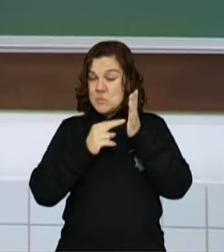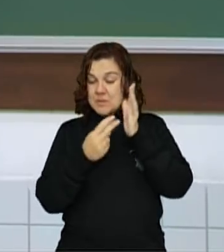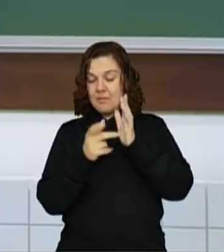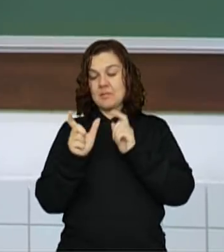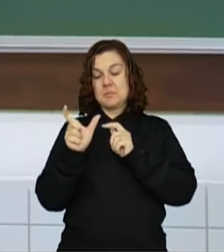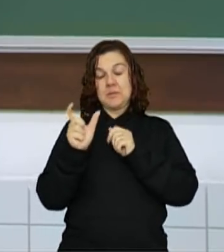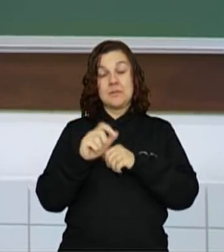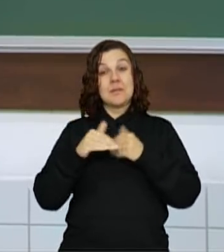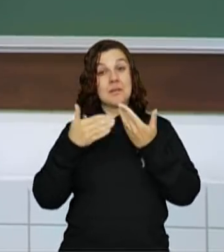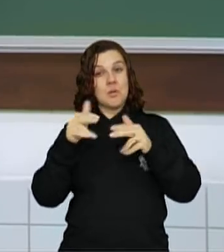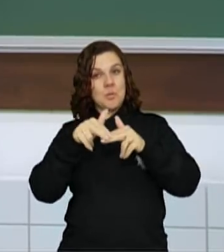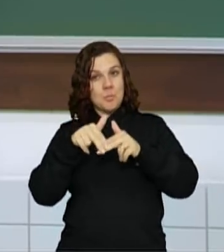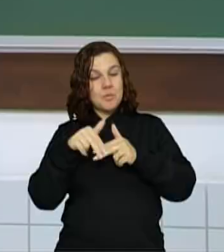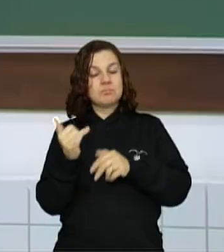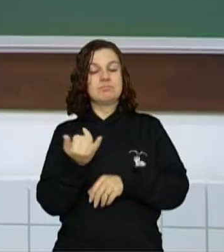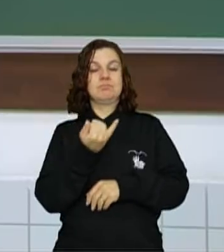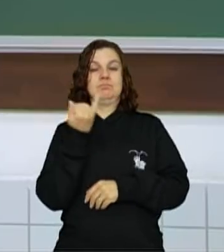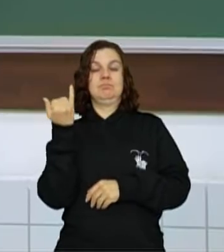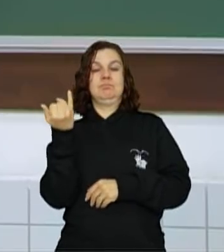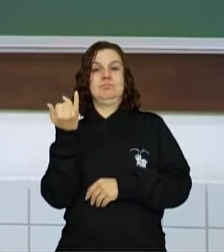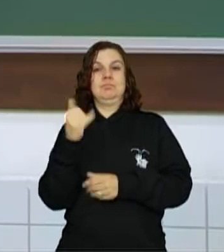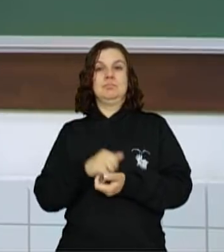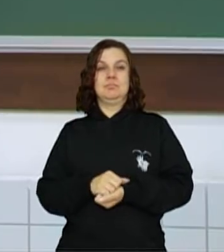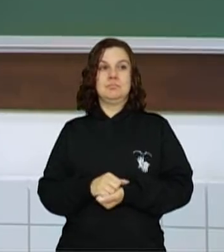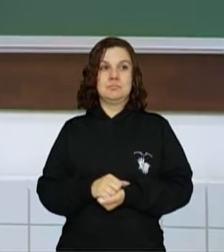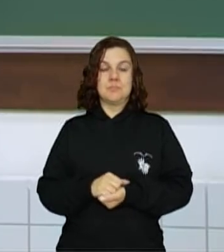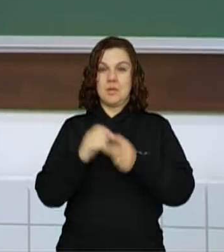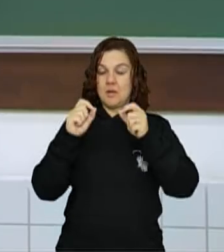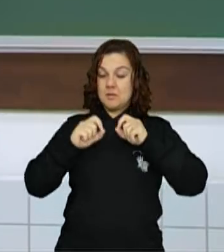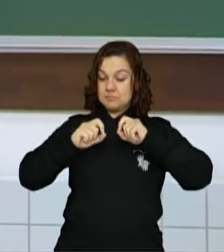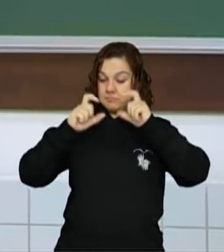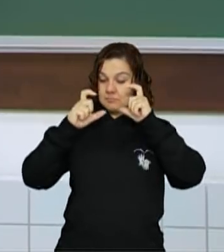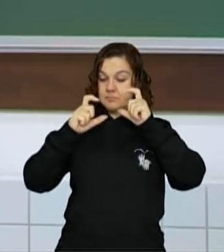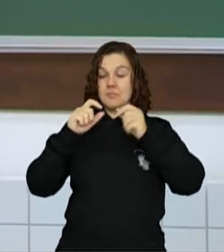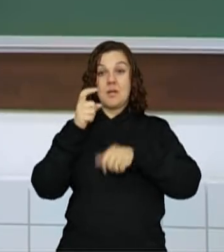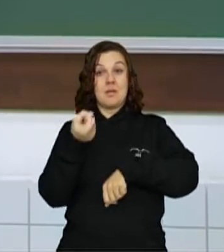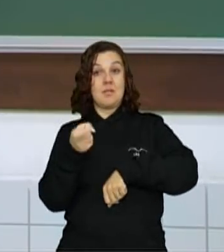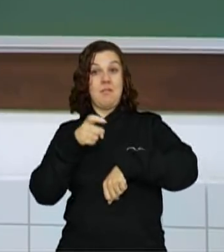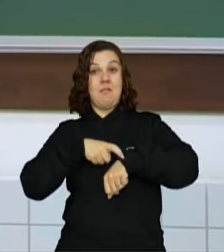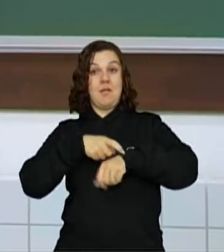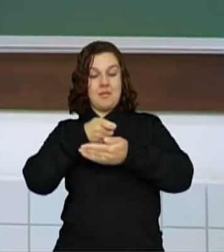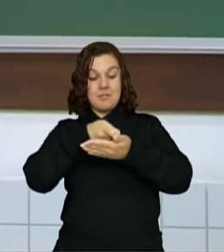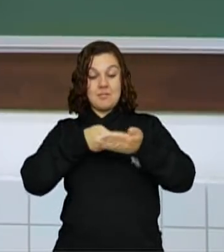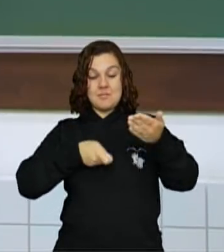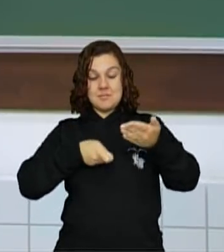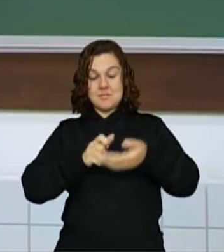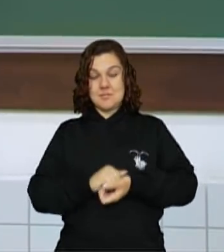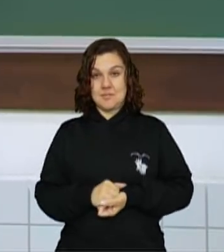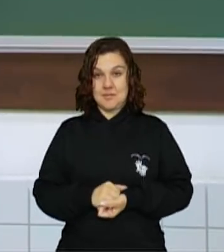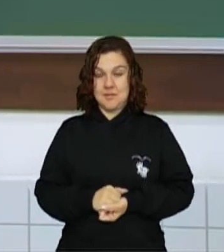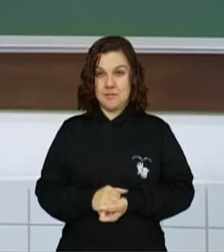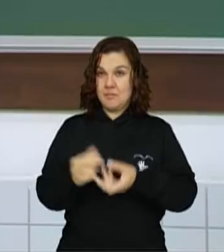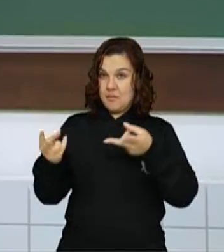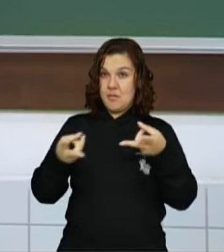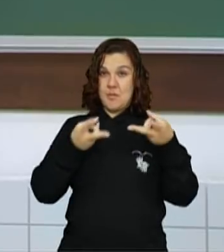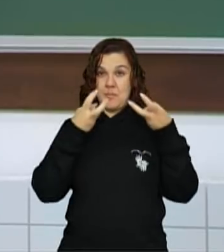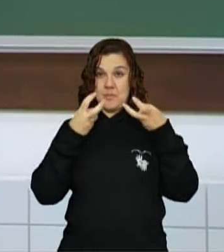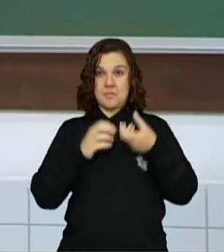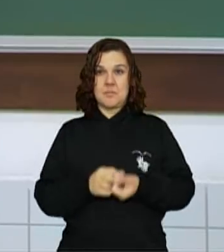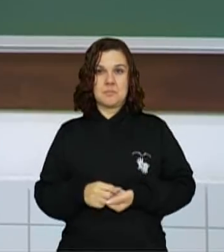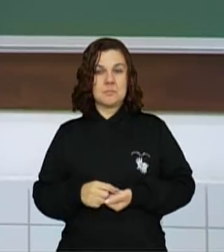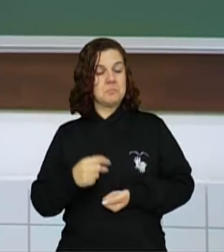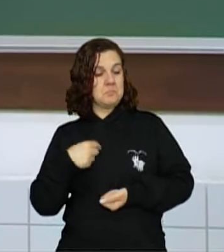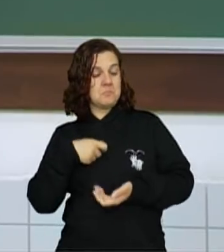palavra. Por isso é muito importante atentar na hora da escrita e observar, eu